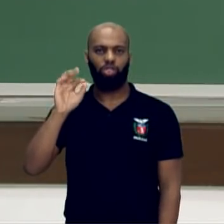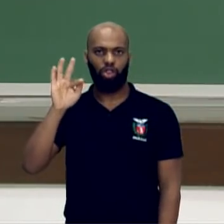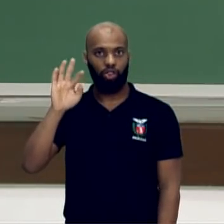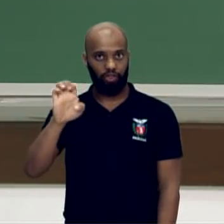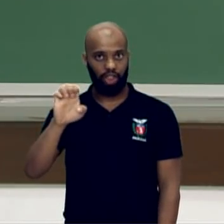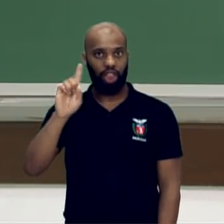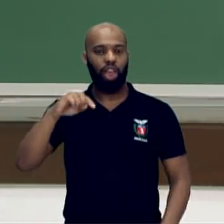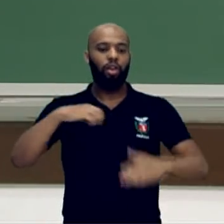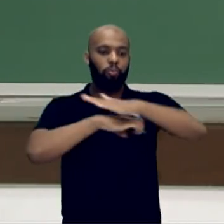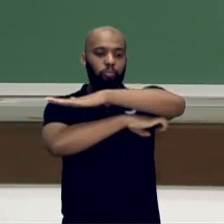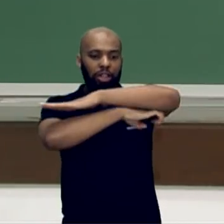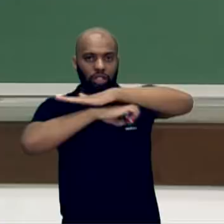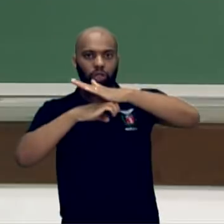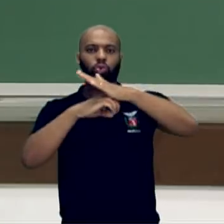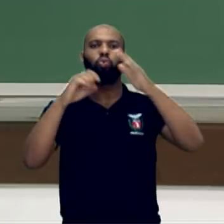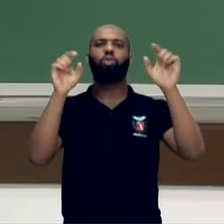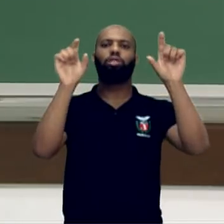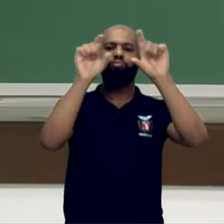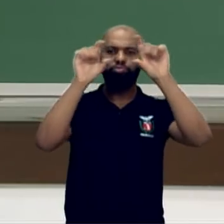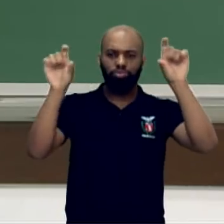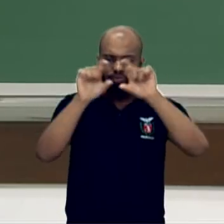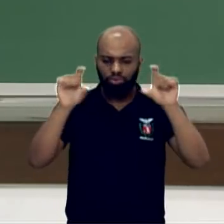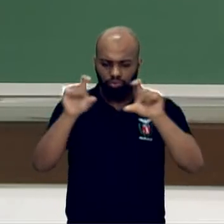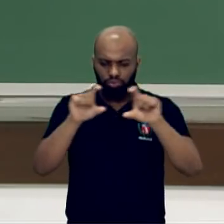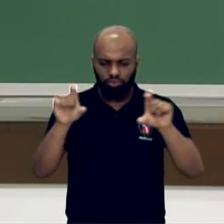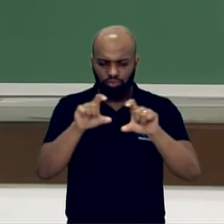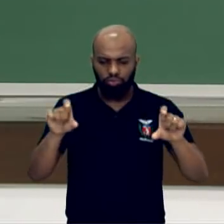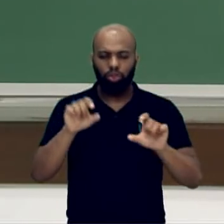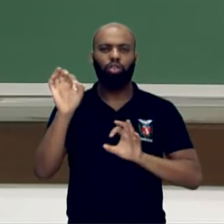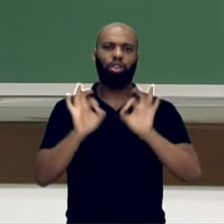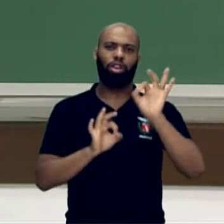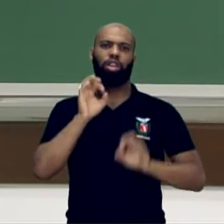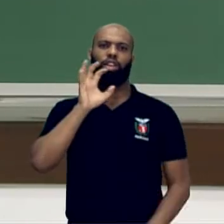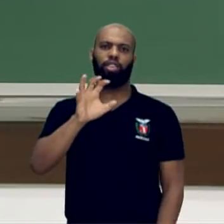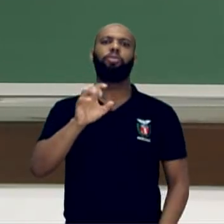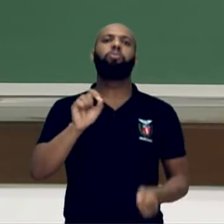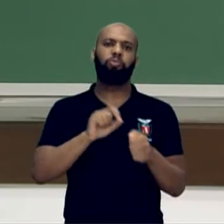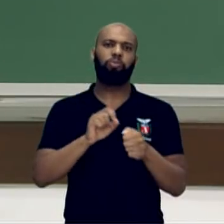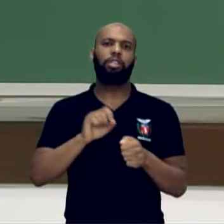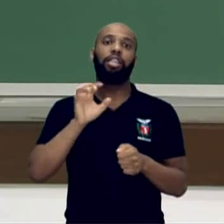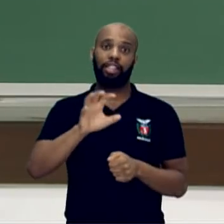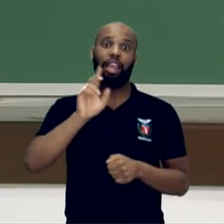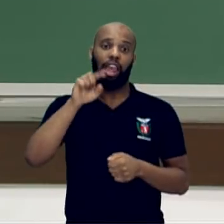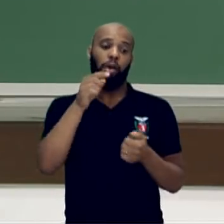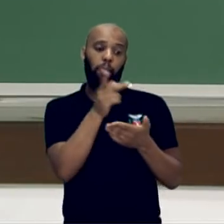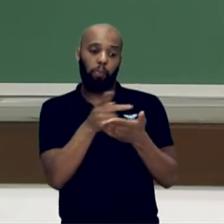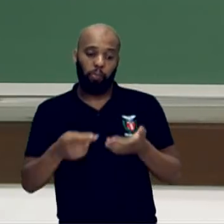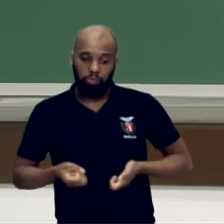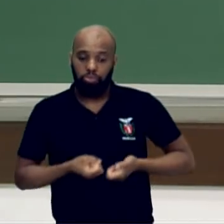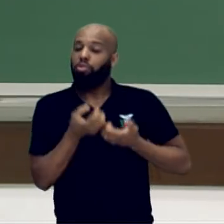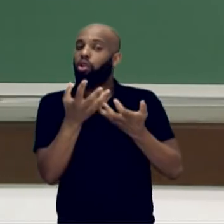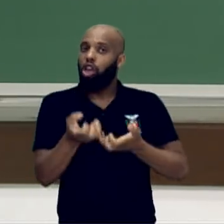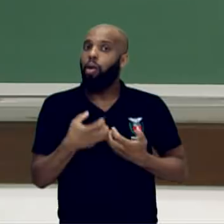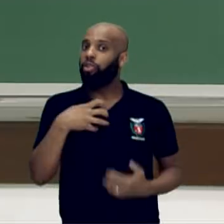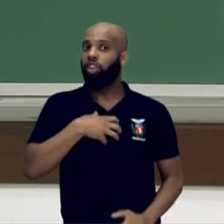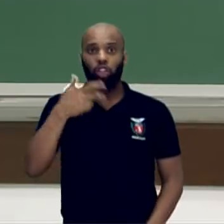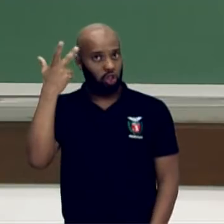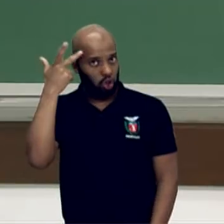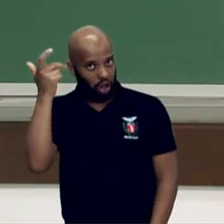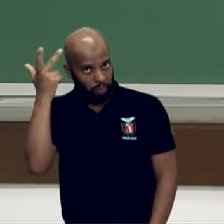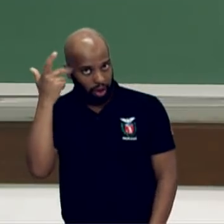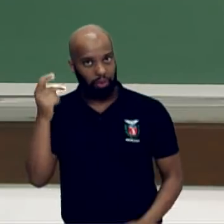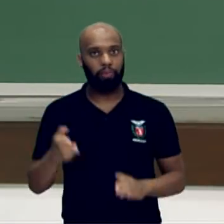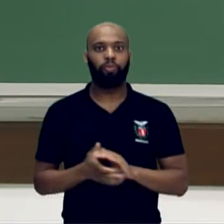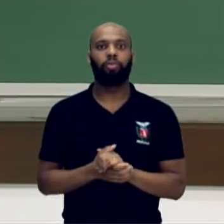estrutura horizontal, né, que vai formando e forma um grande bloco no meio da página